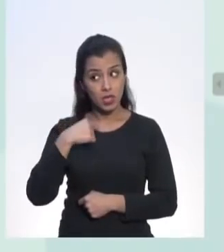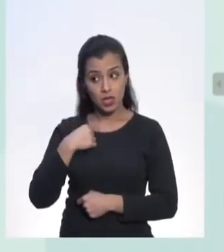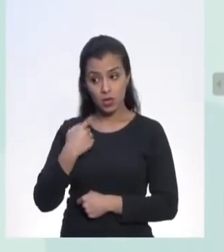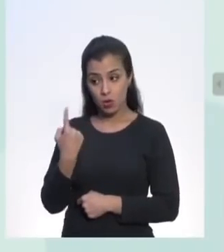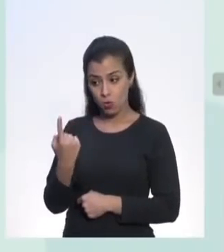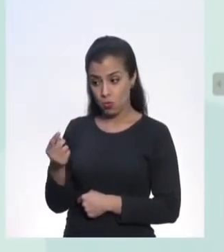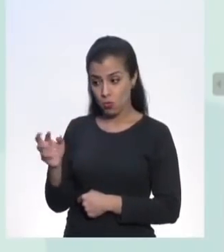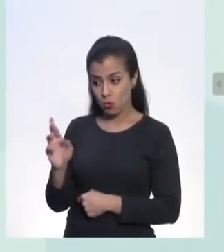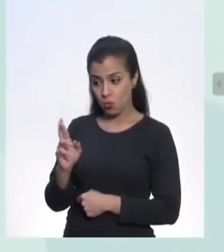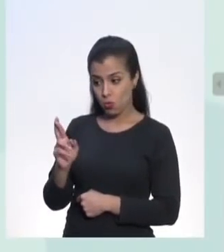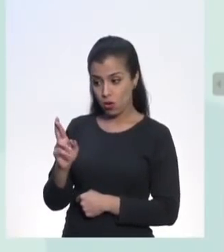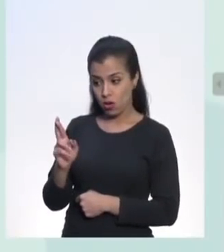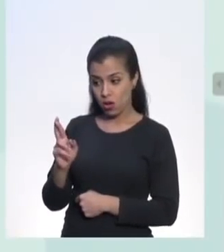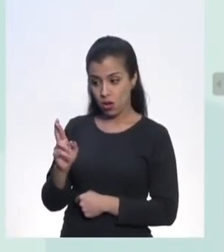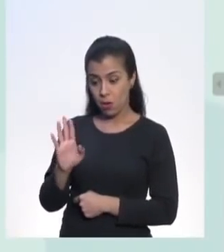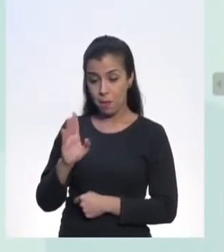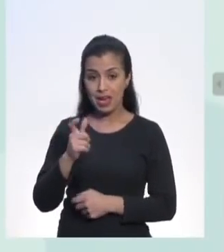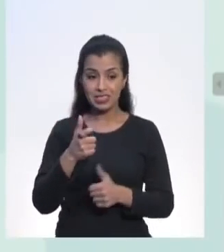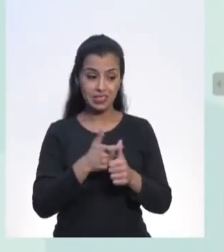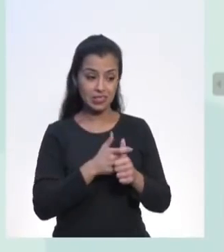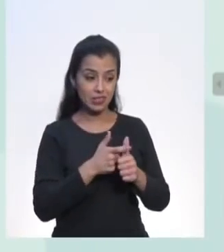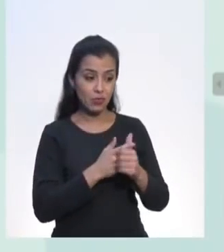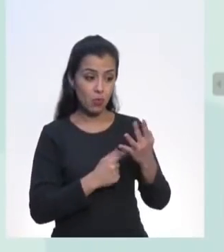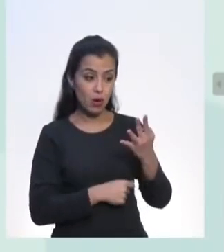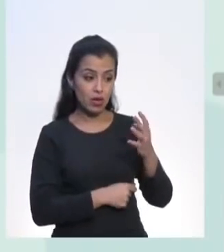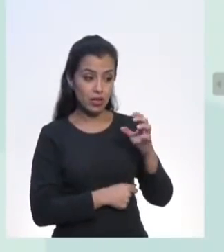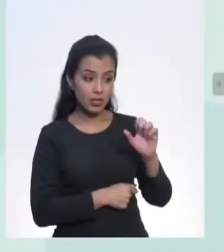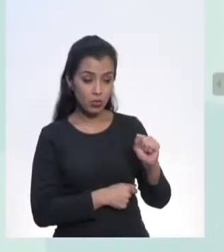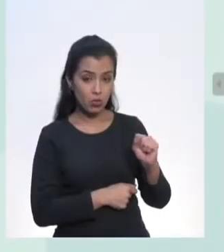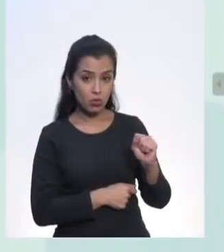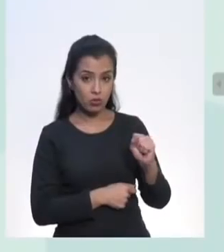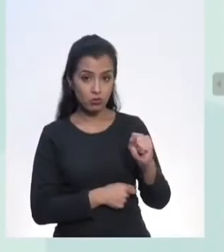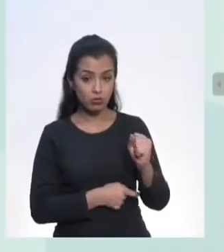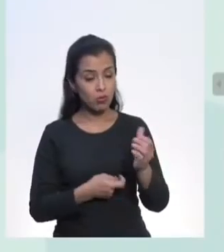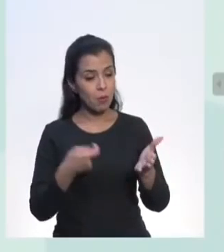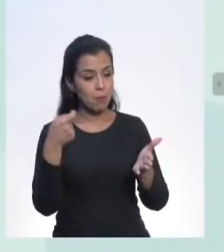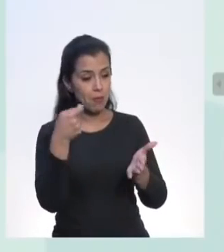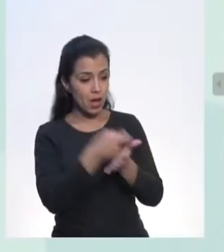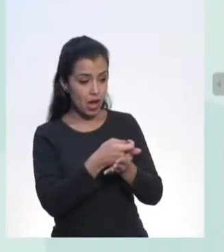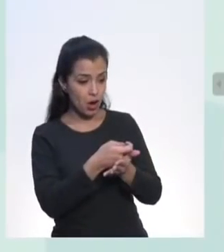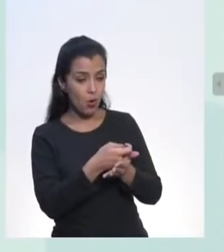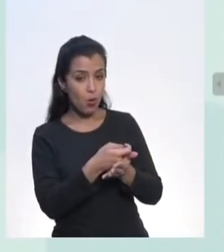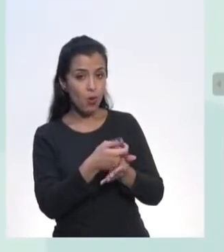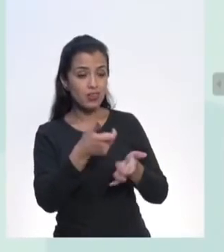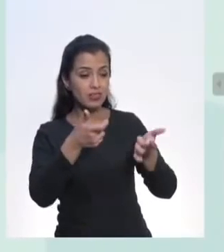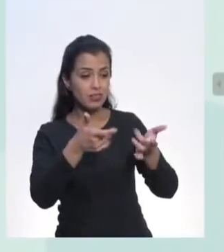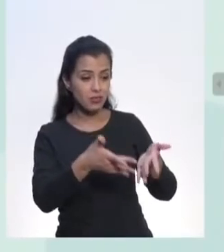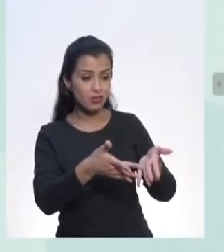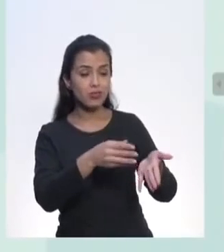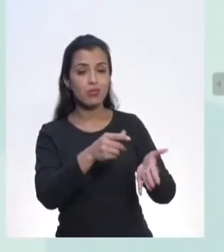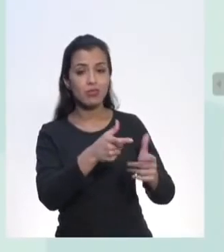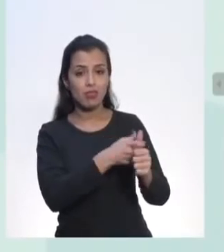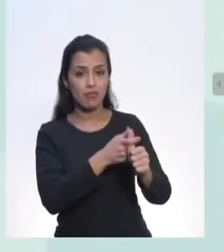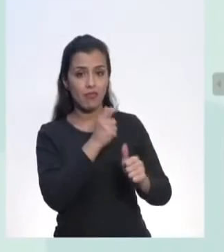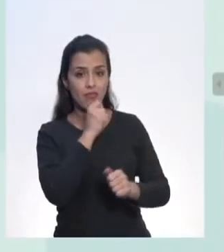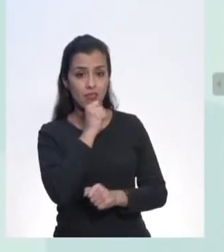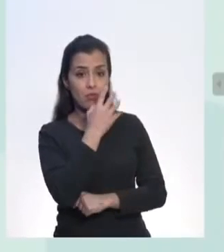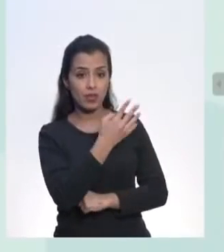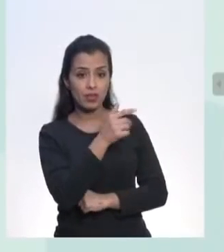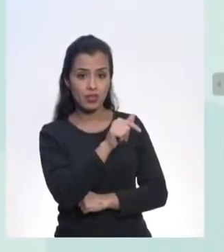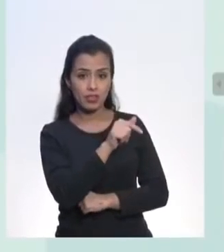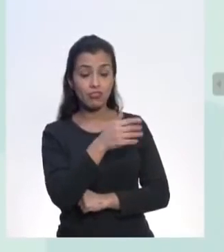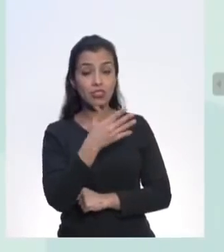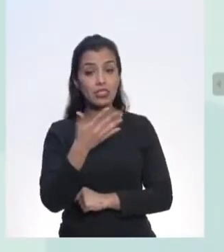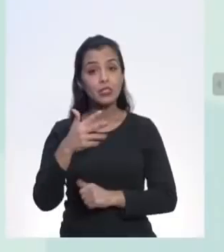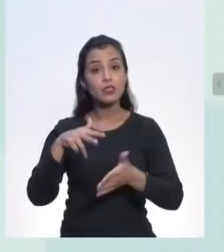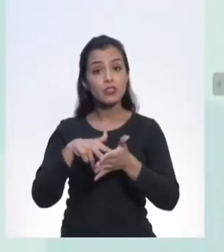e fico devendo 47. Muito bem para quem acertou. O delta é menor do